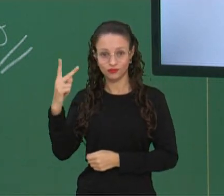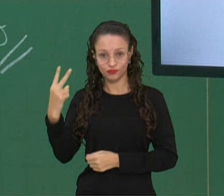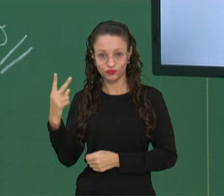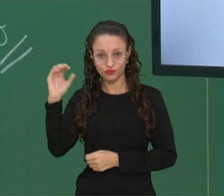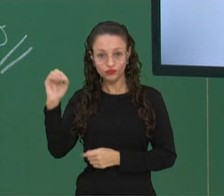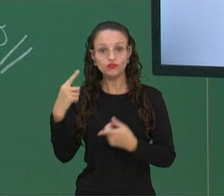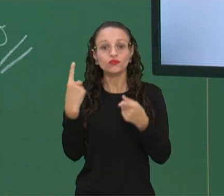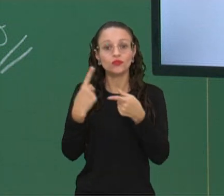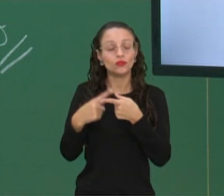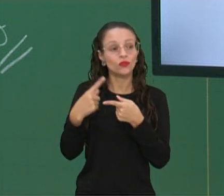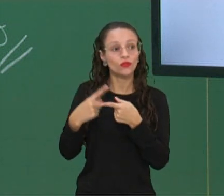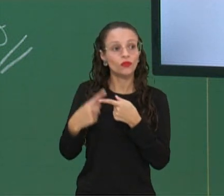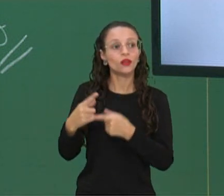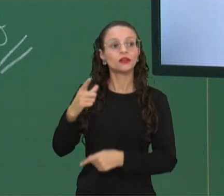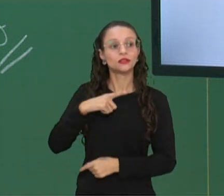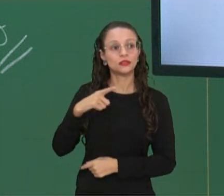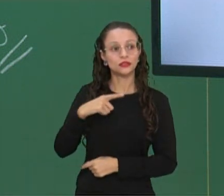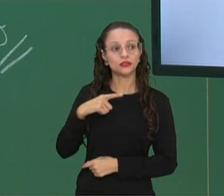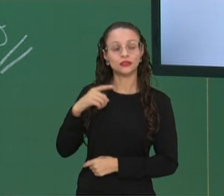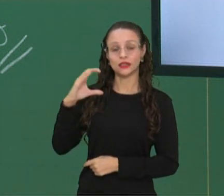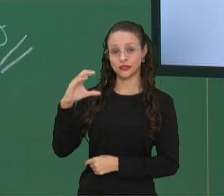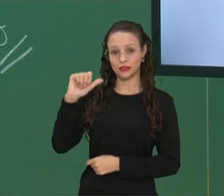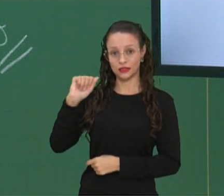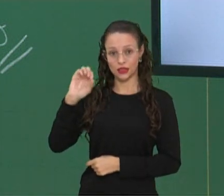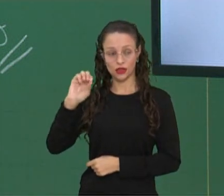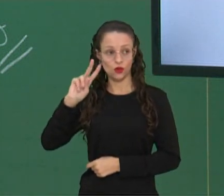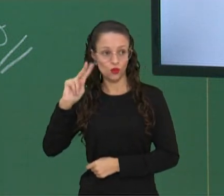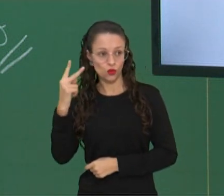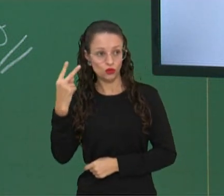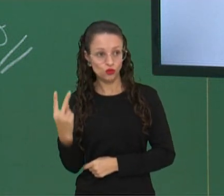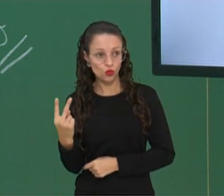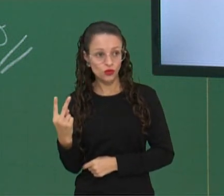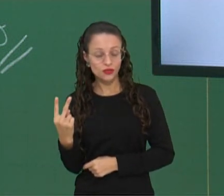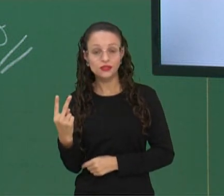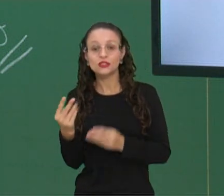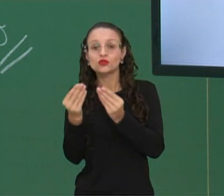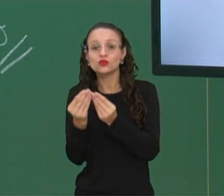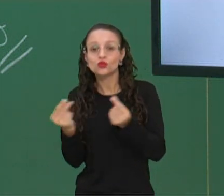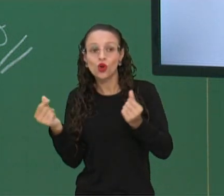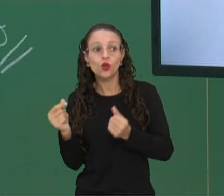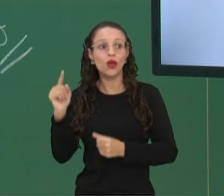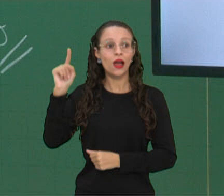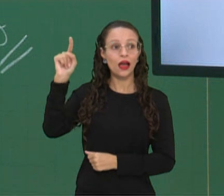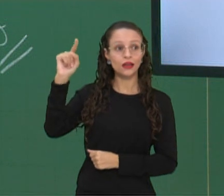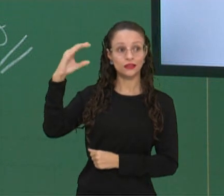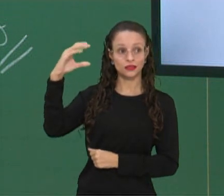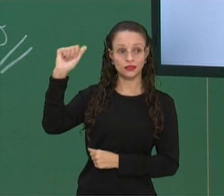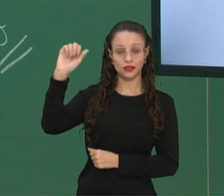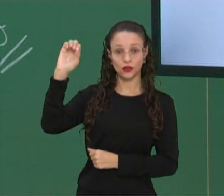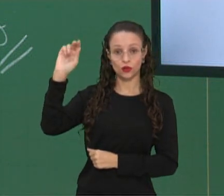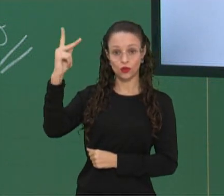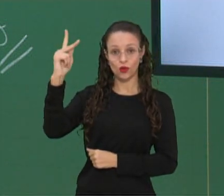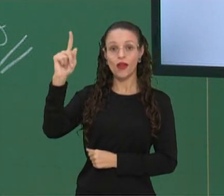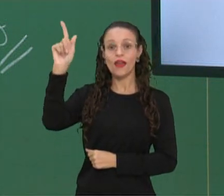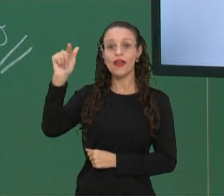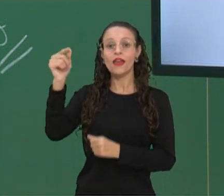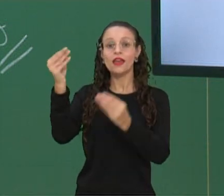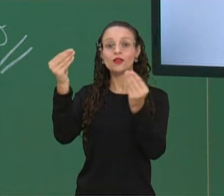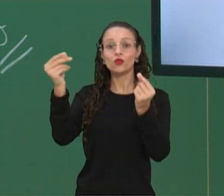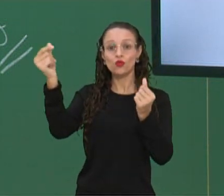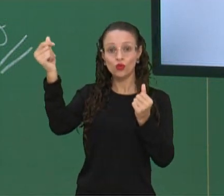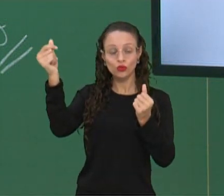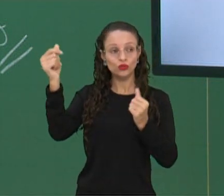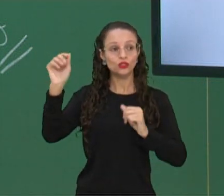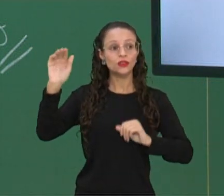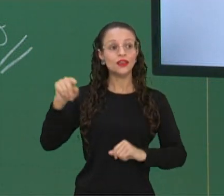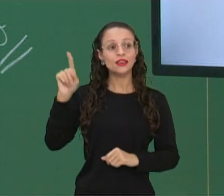Por quê? Porque aqui ele tem o hidróxido de cálcio sólido e o que eu tenho aqui é hidróxido de cálcio aquoso. Então, esse hidróxido de